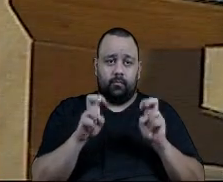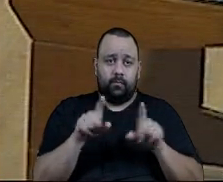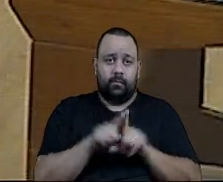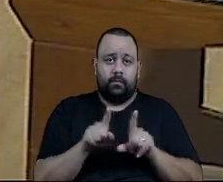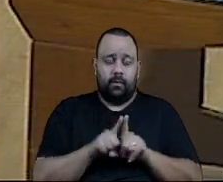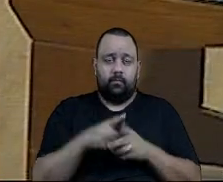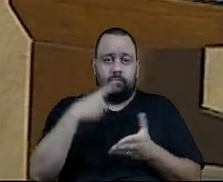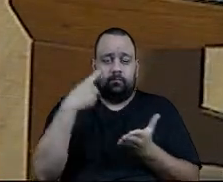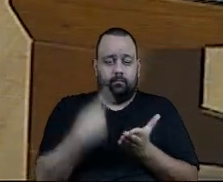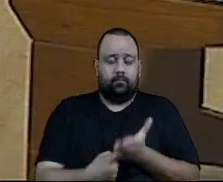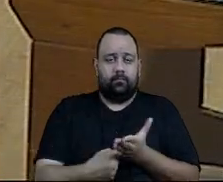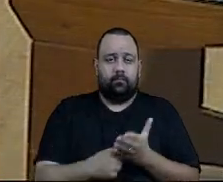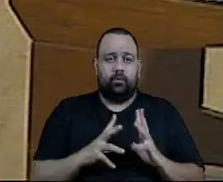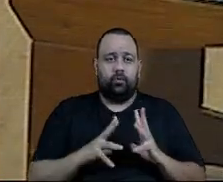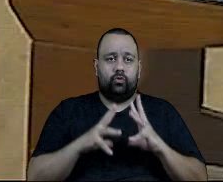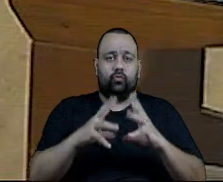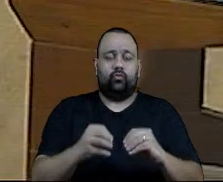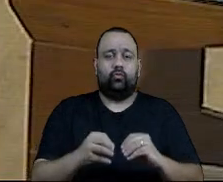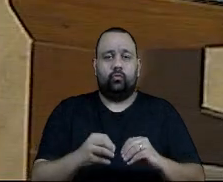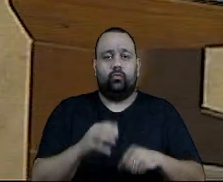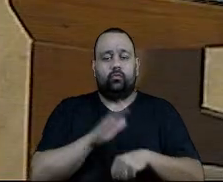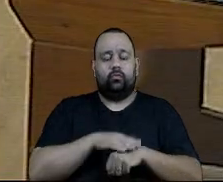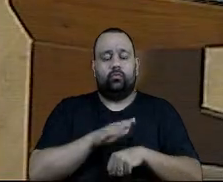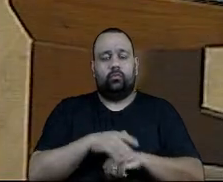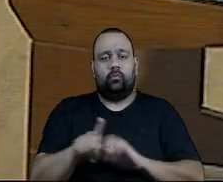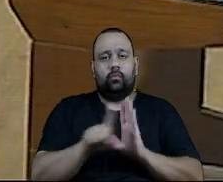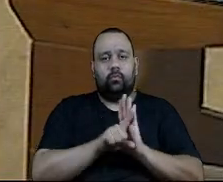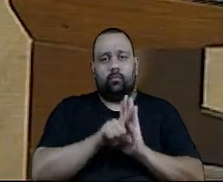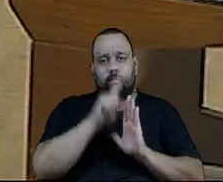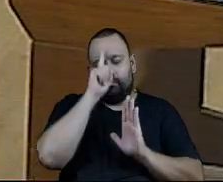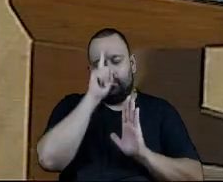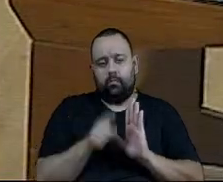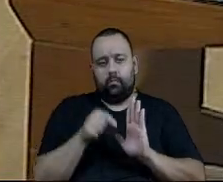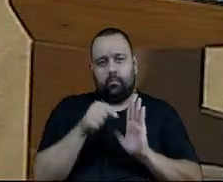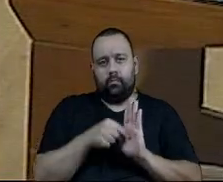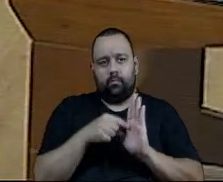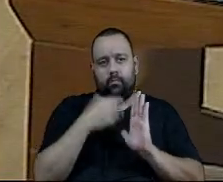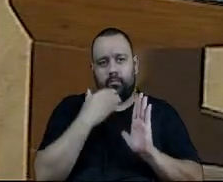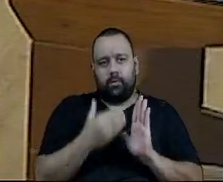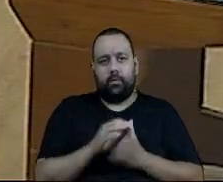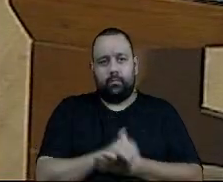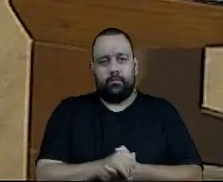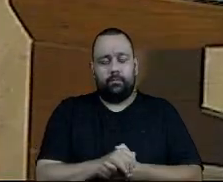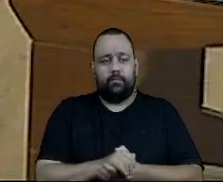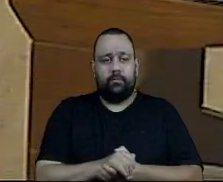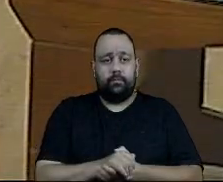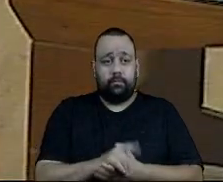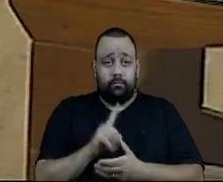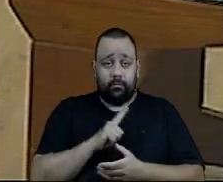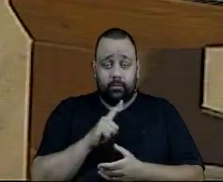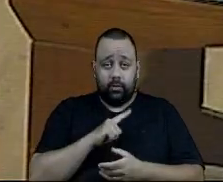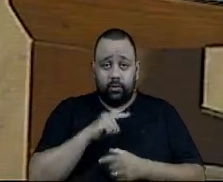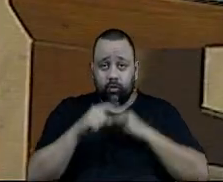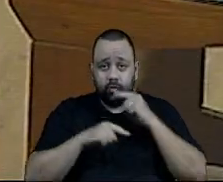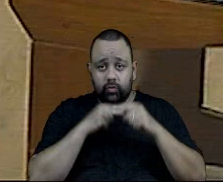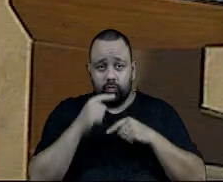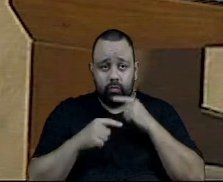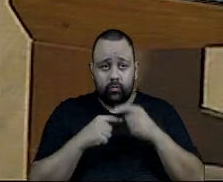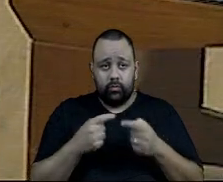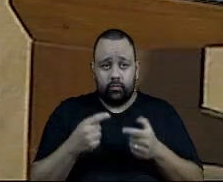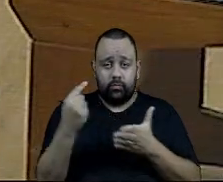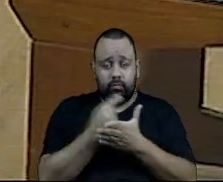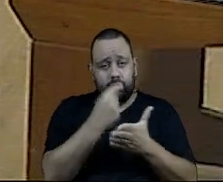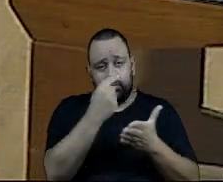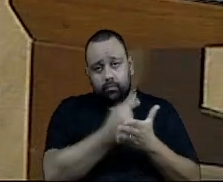que essa questão mesmo de cumprimento de tudo que a legislação nos pede.